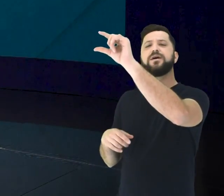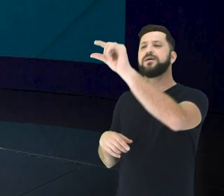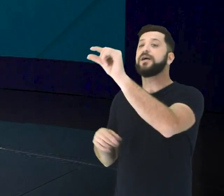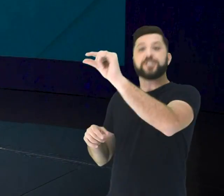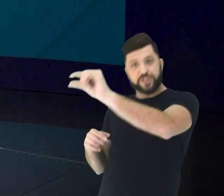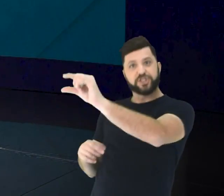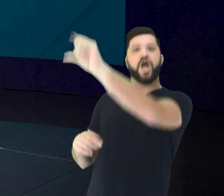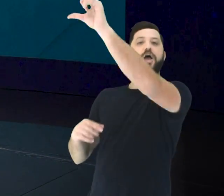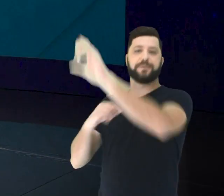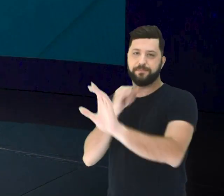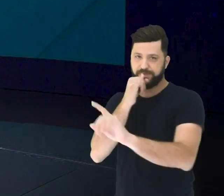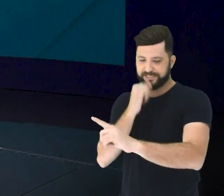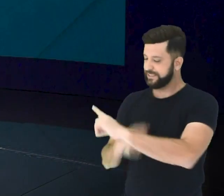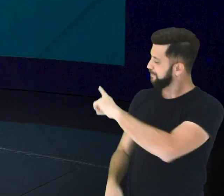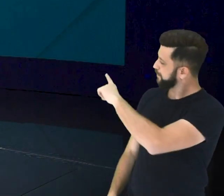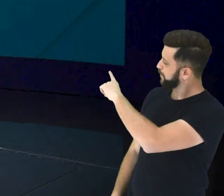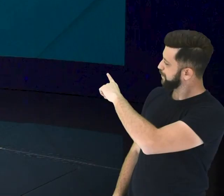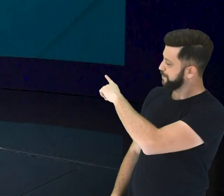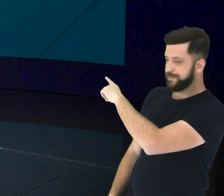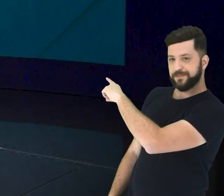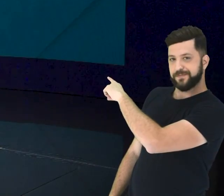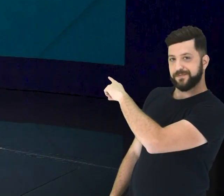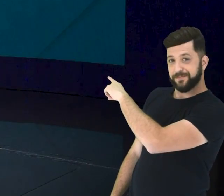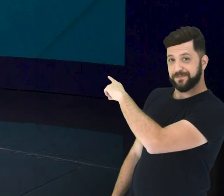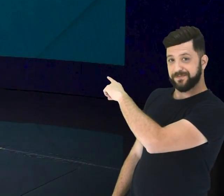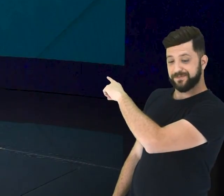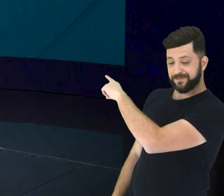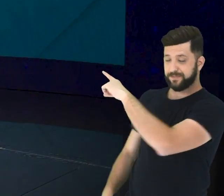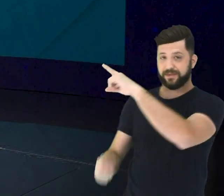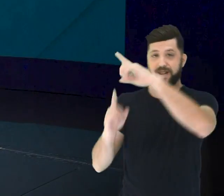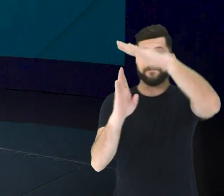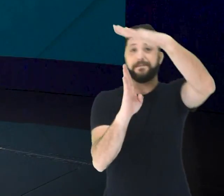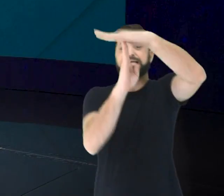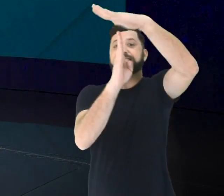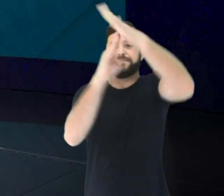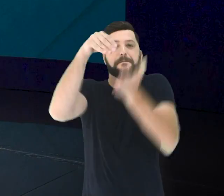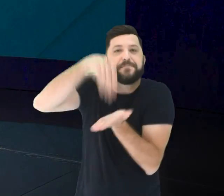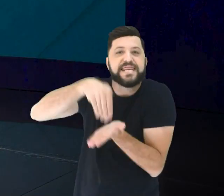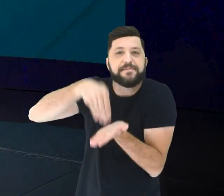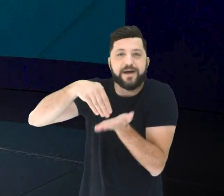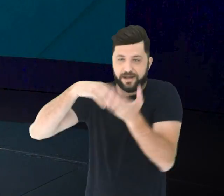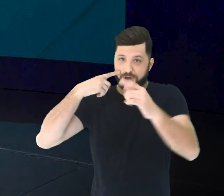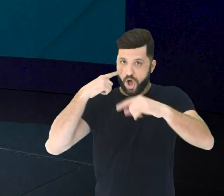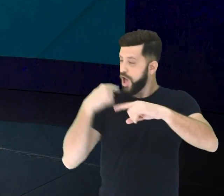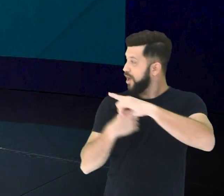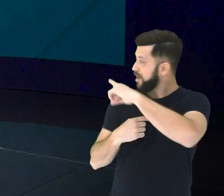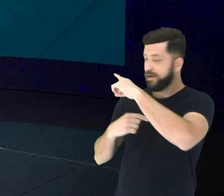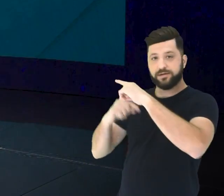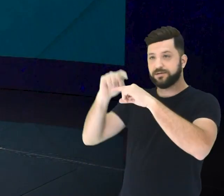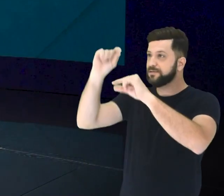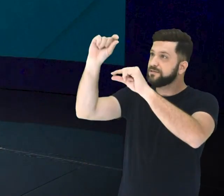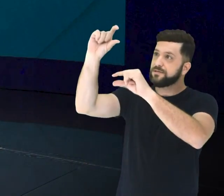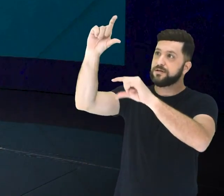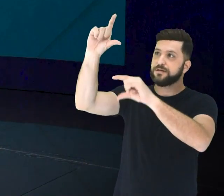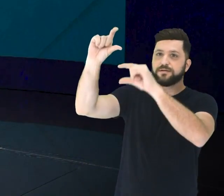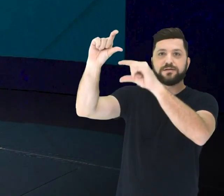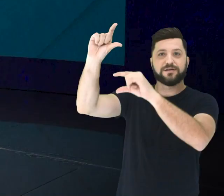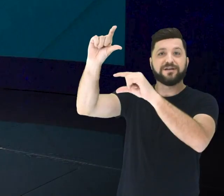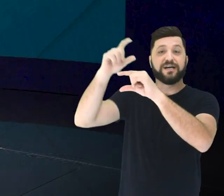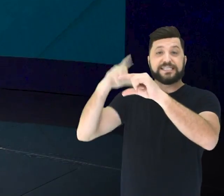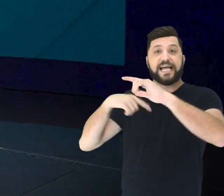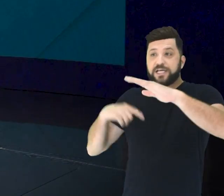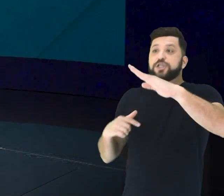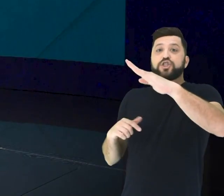baratos por exemplo aqui ó a máxima dessa barra aqui com a mínima dessa barra aqui a uma região aonde o mercado simplesmente